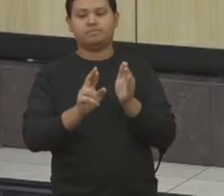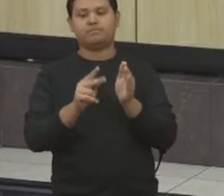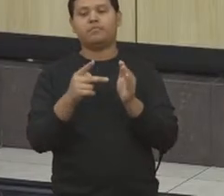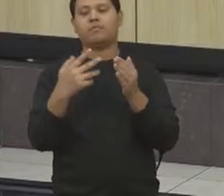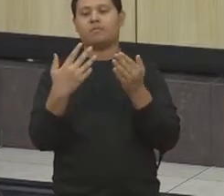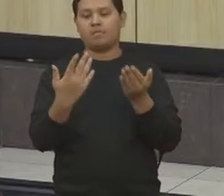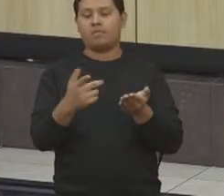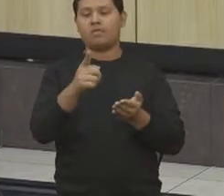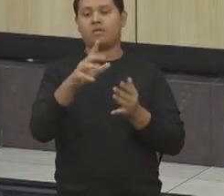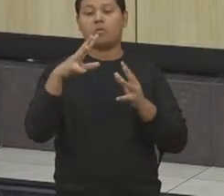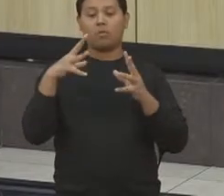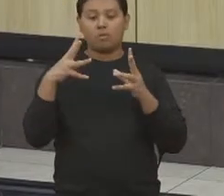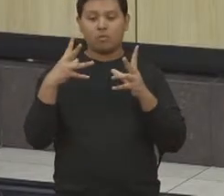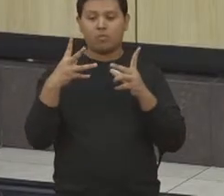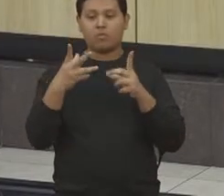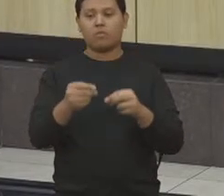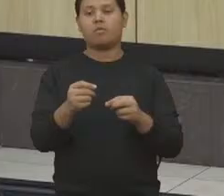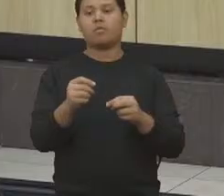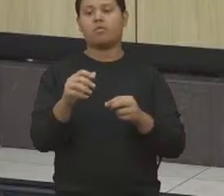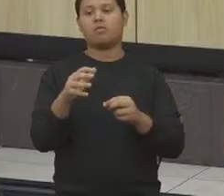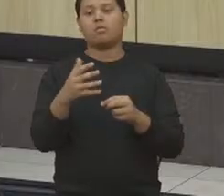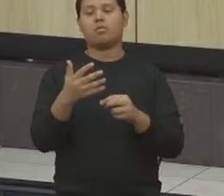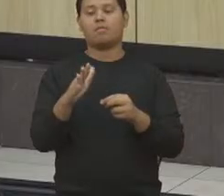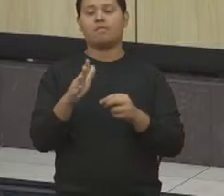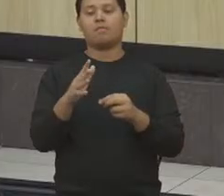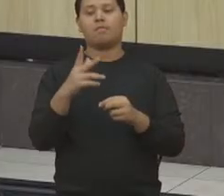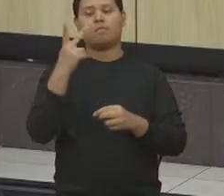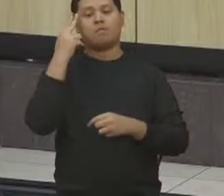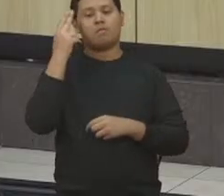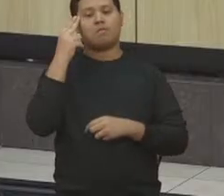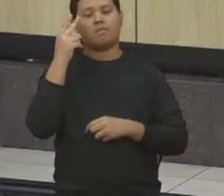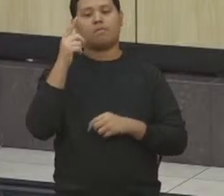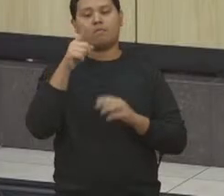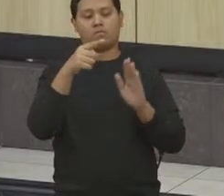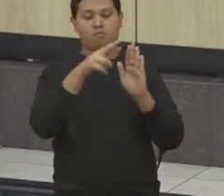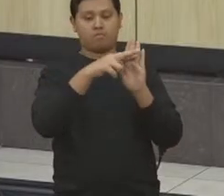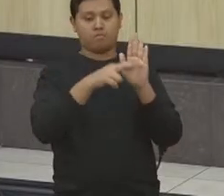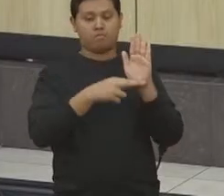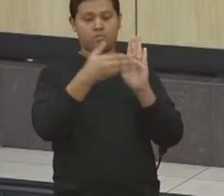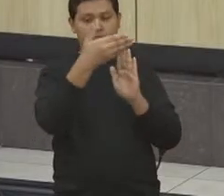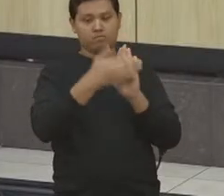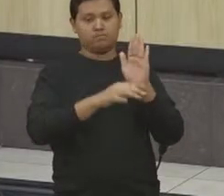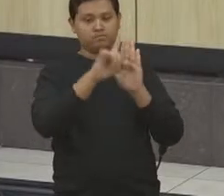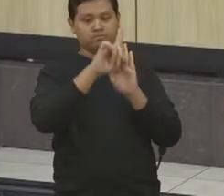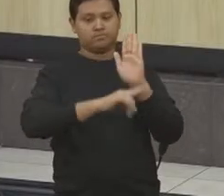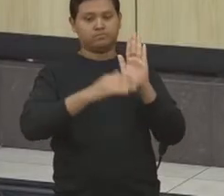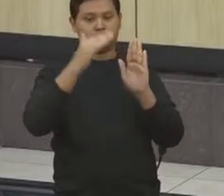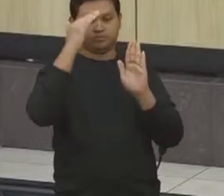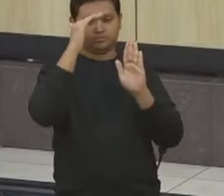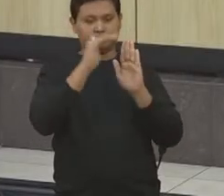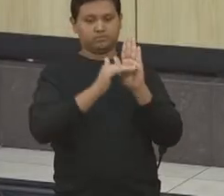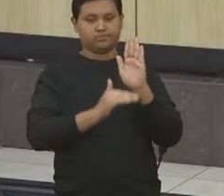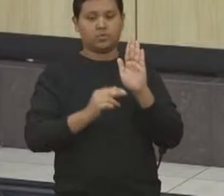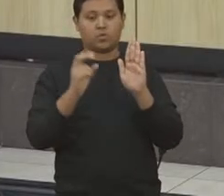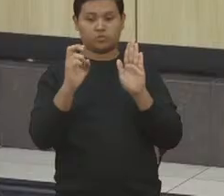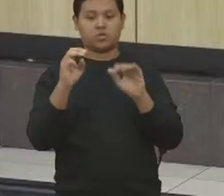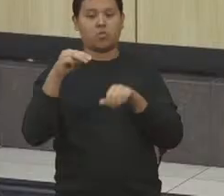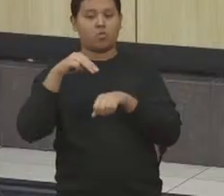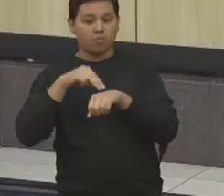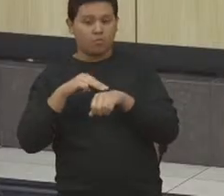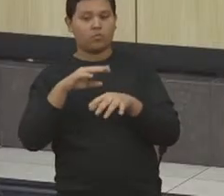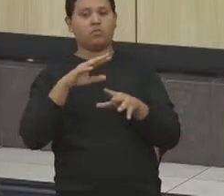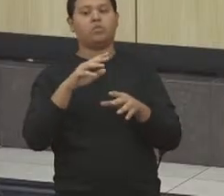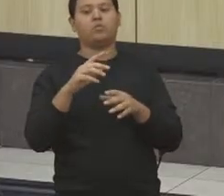Então, reiterando, é uma normativa que está no regimento da Câmara, dos 5 minutos, em